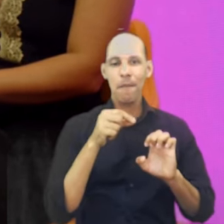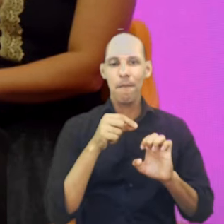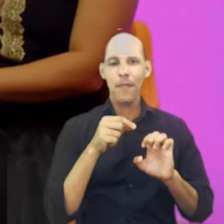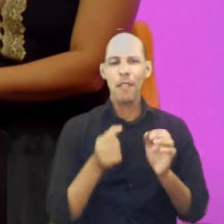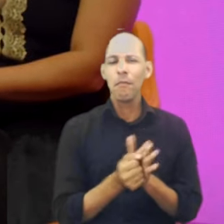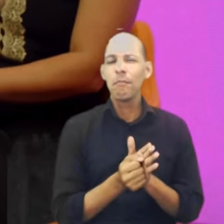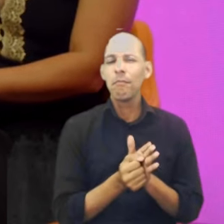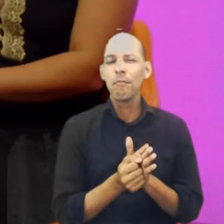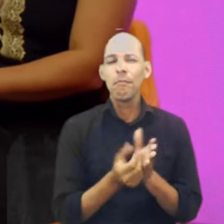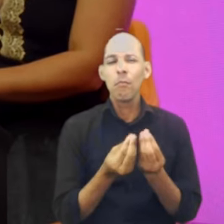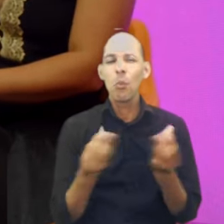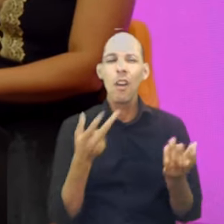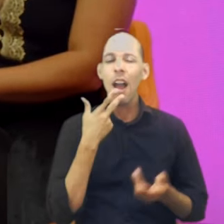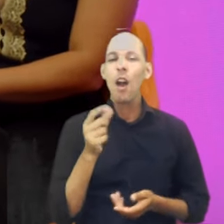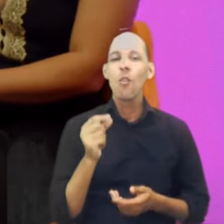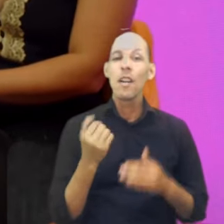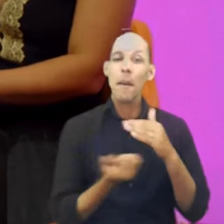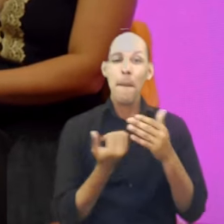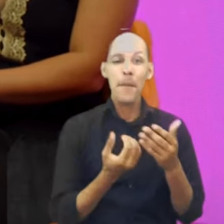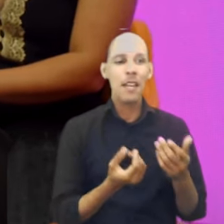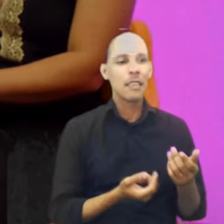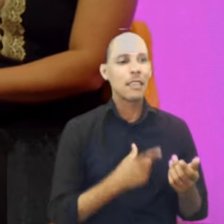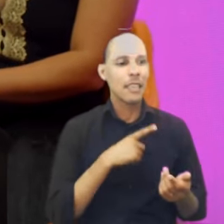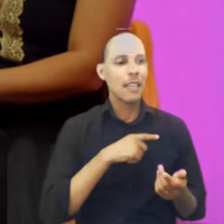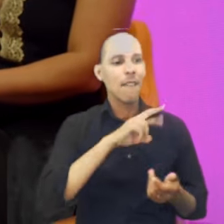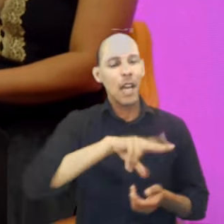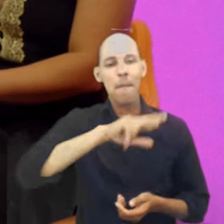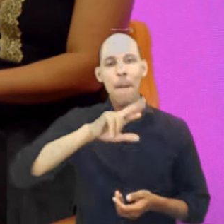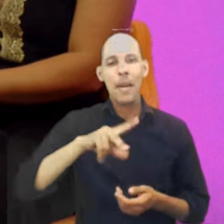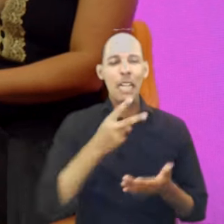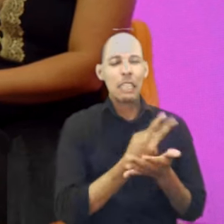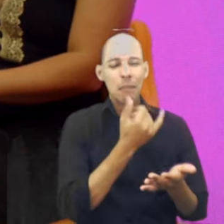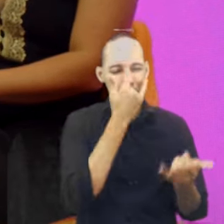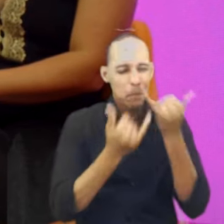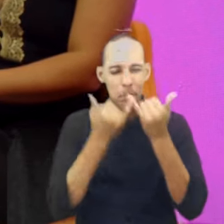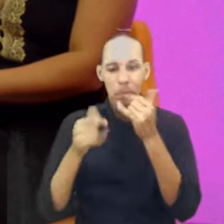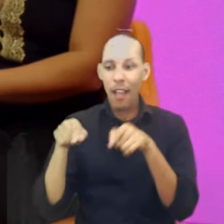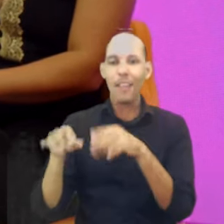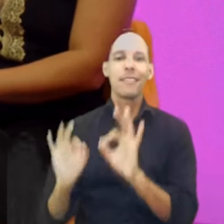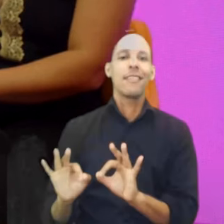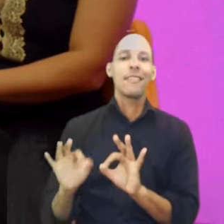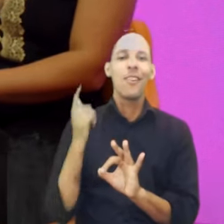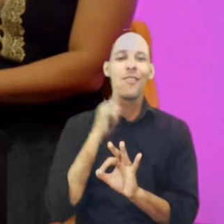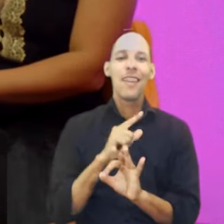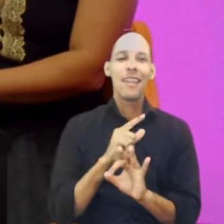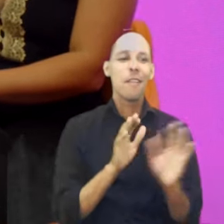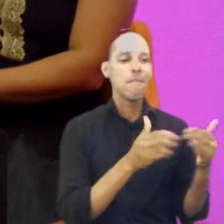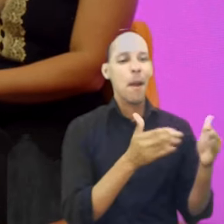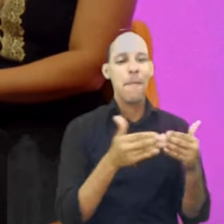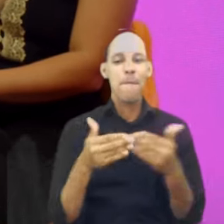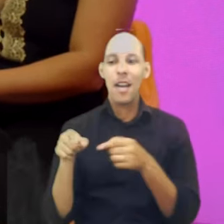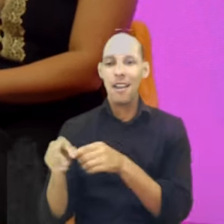muitos tiveram N empresas até uma dar certo. Exatamente. Né? Deu errado, deu errado, deu errado, deu certo. Deu errado,